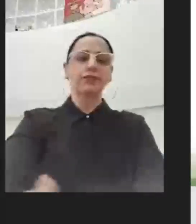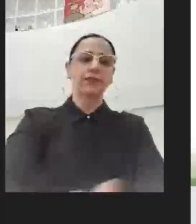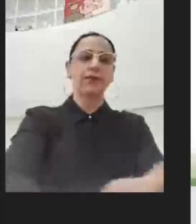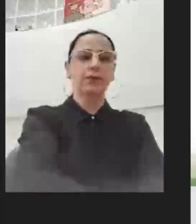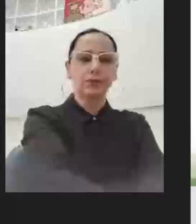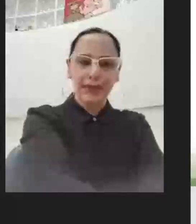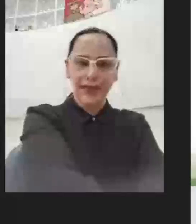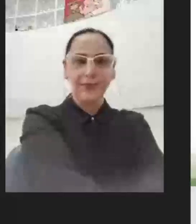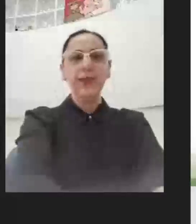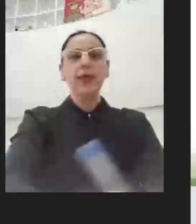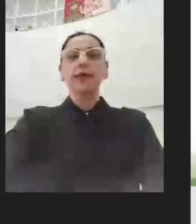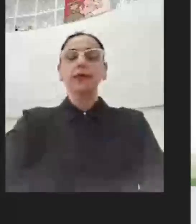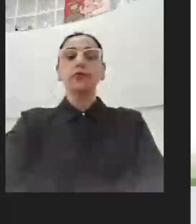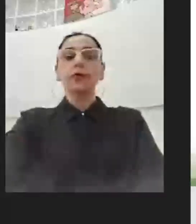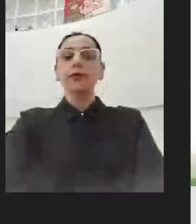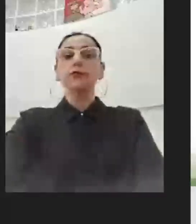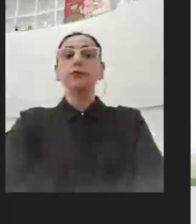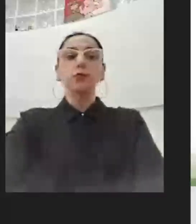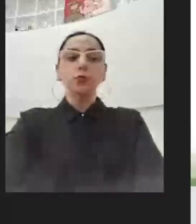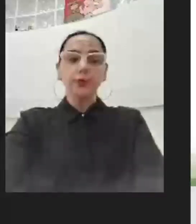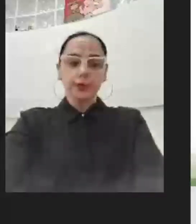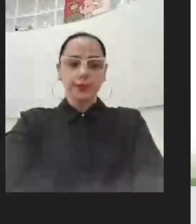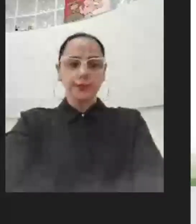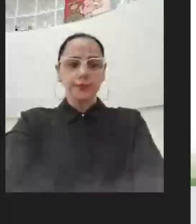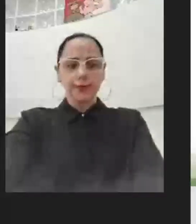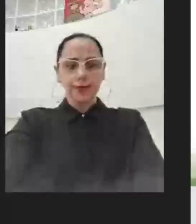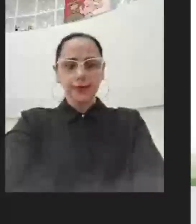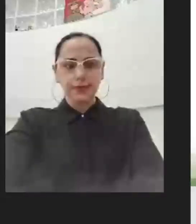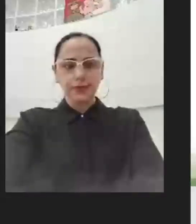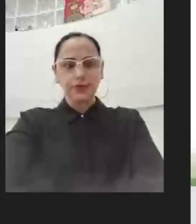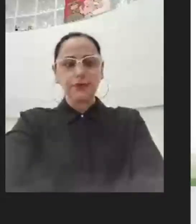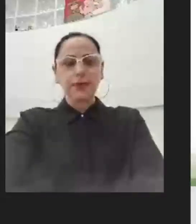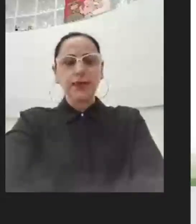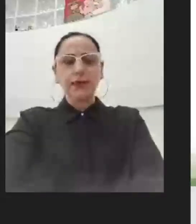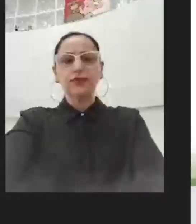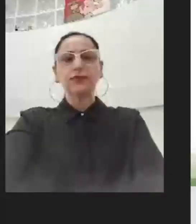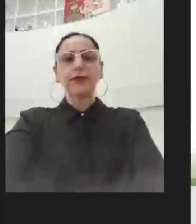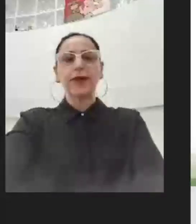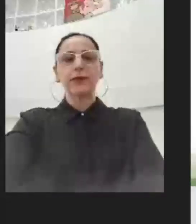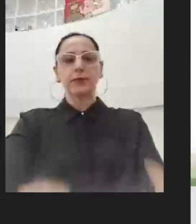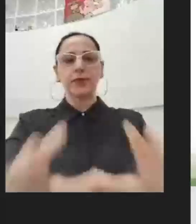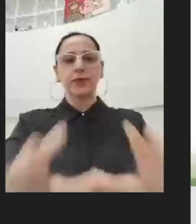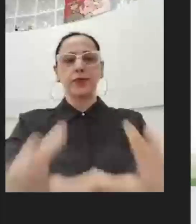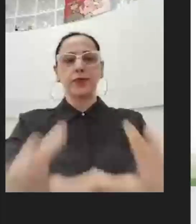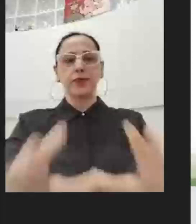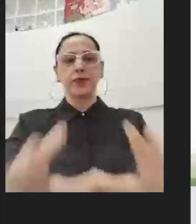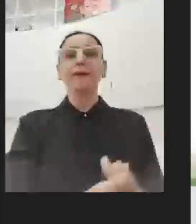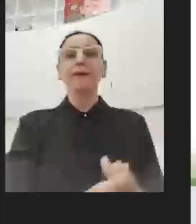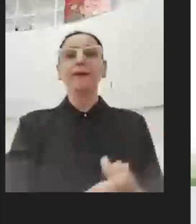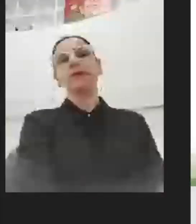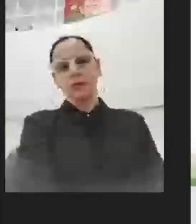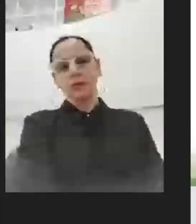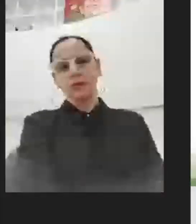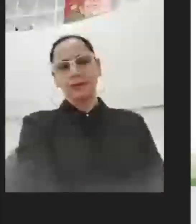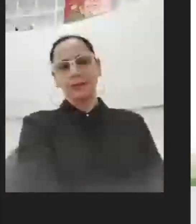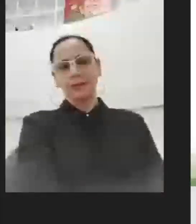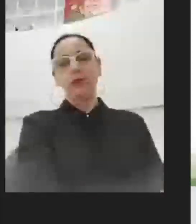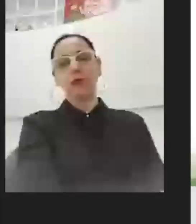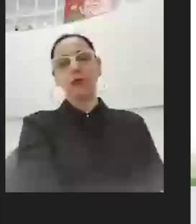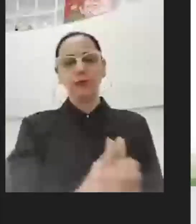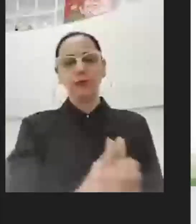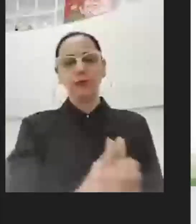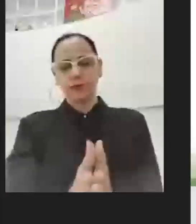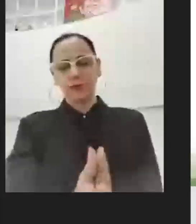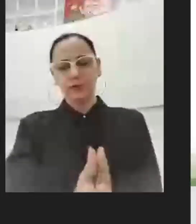isso, né? É muito fácil a gente apontar. Então, eu conheço muitas empresas que tiveram isso na